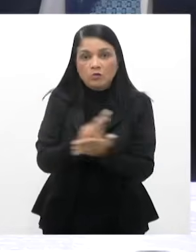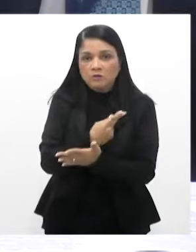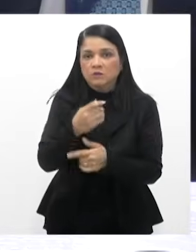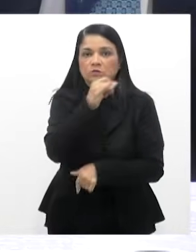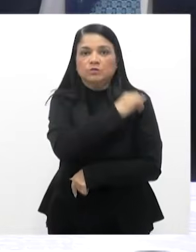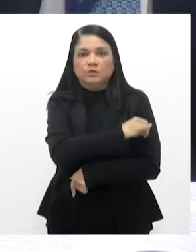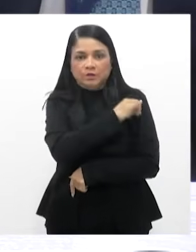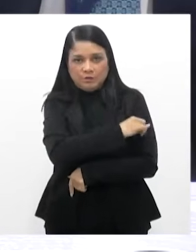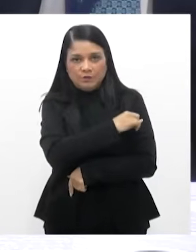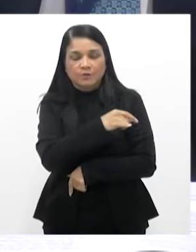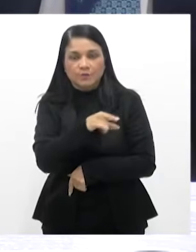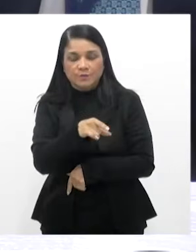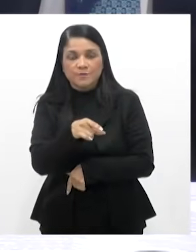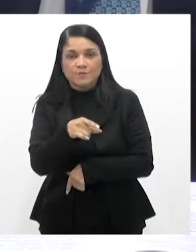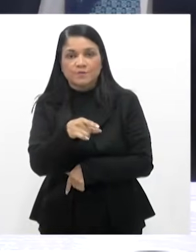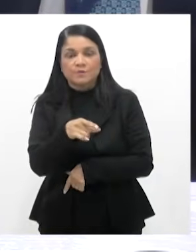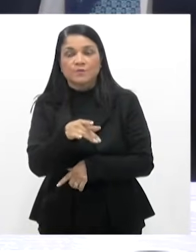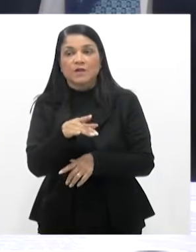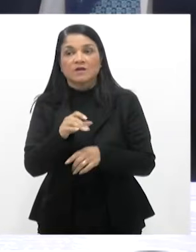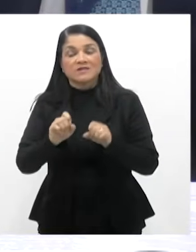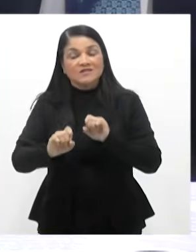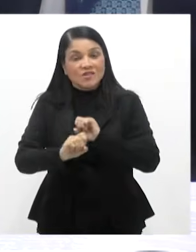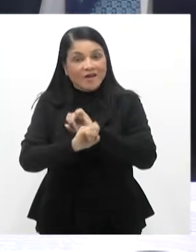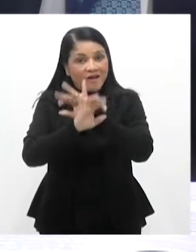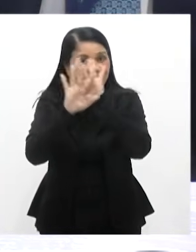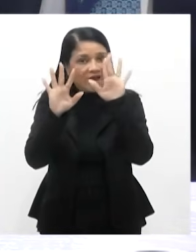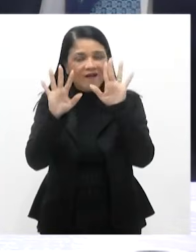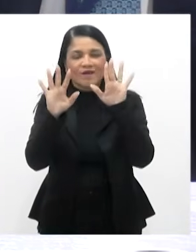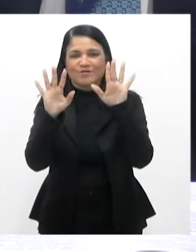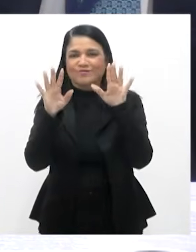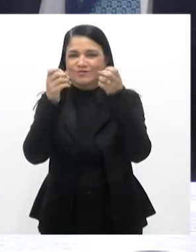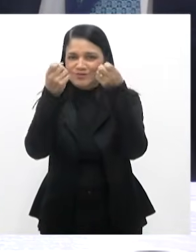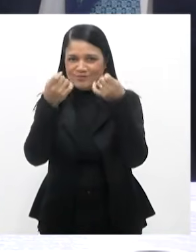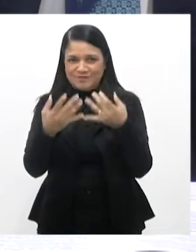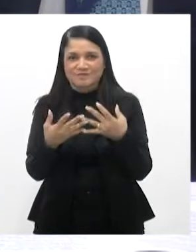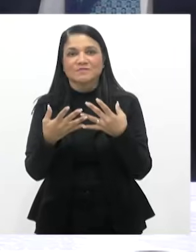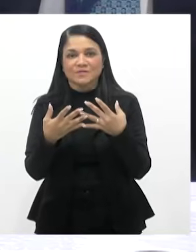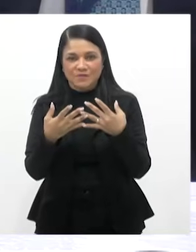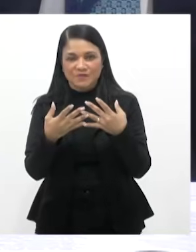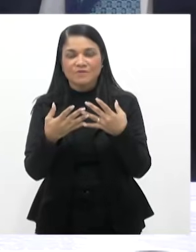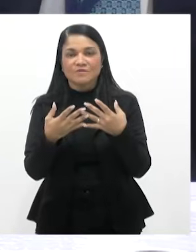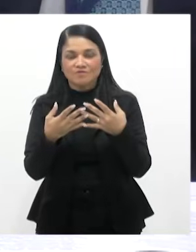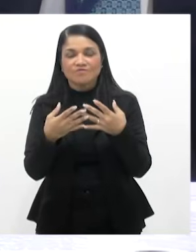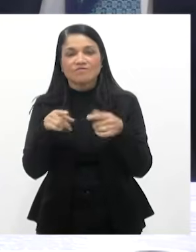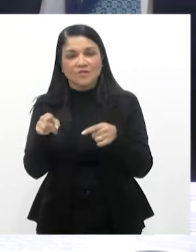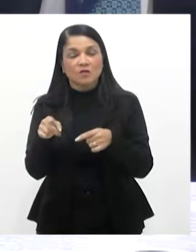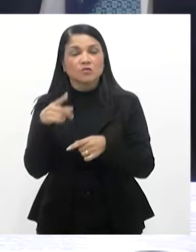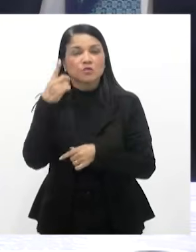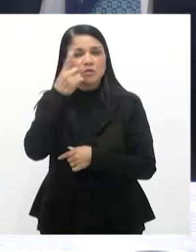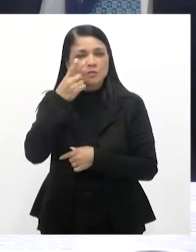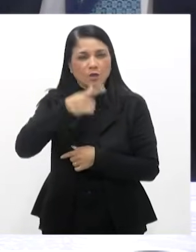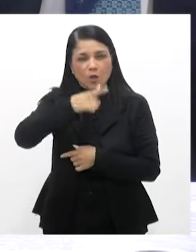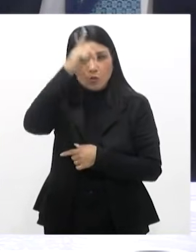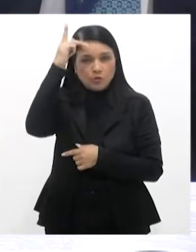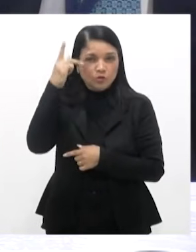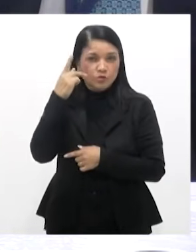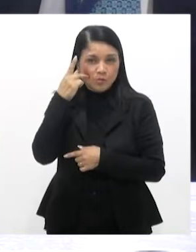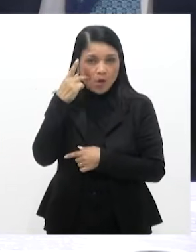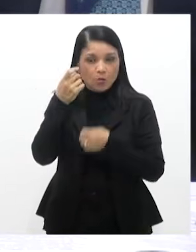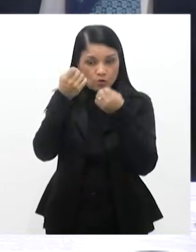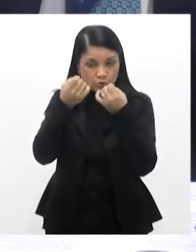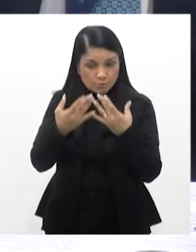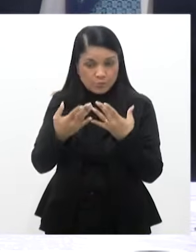ponto. Então, só queria deixar claro isso. Acho que o que foi colocado pelo deputado Luiz Paulo é